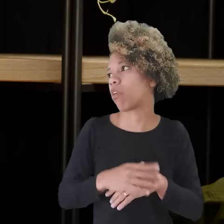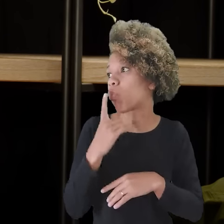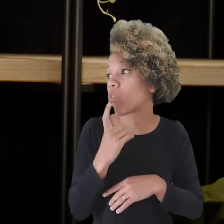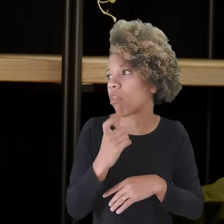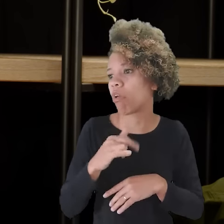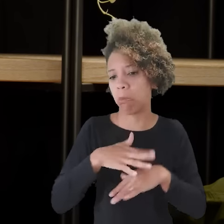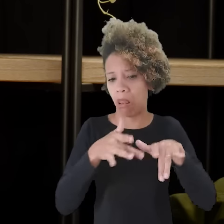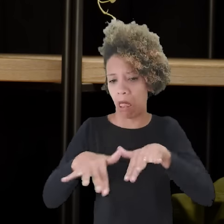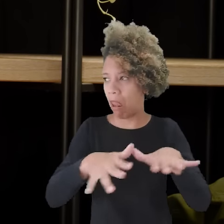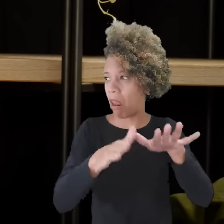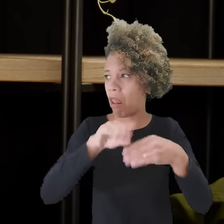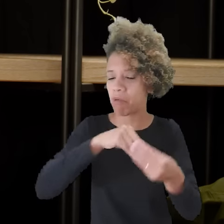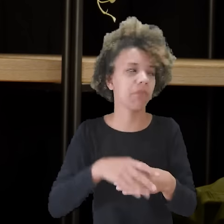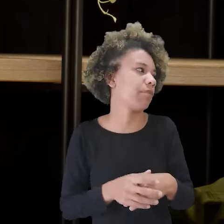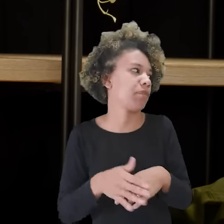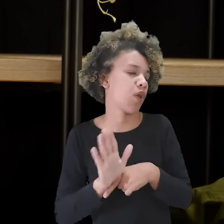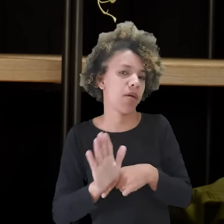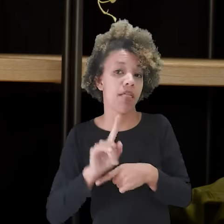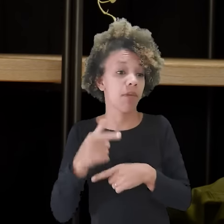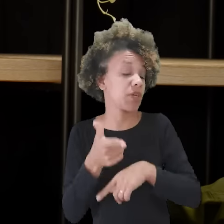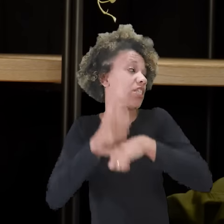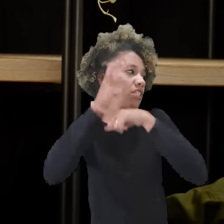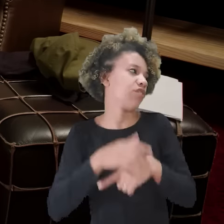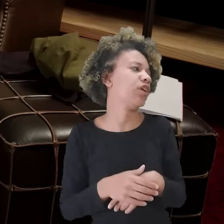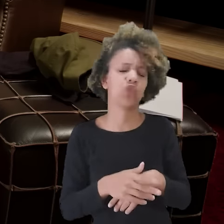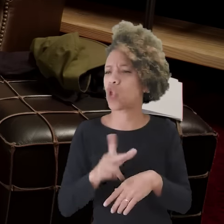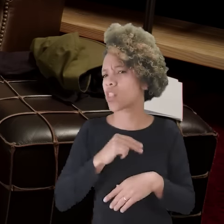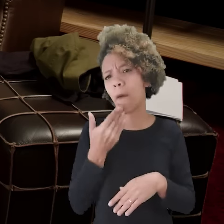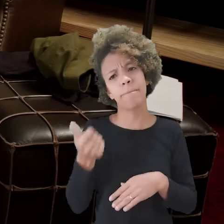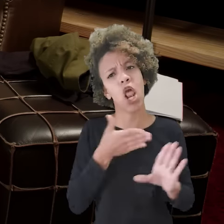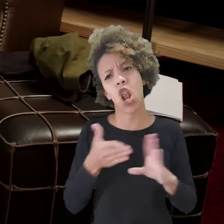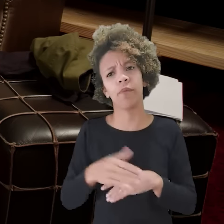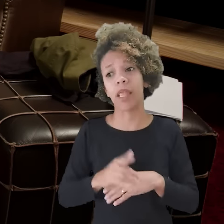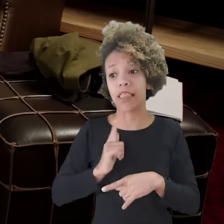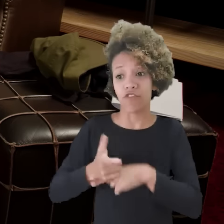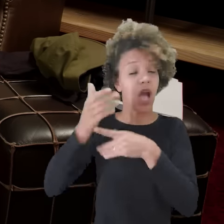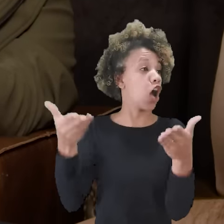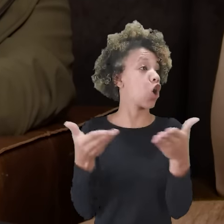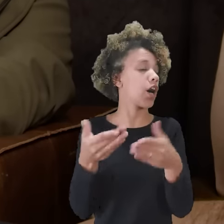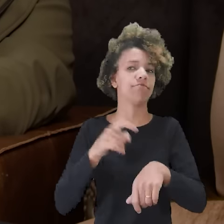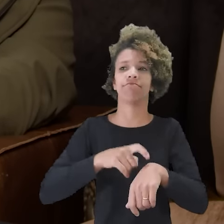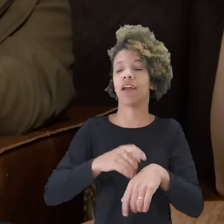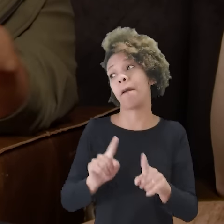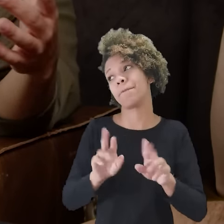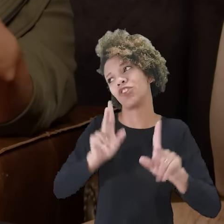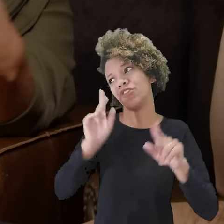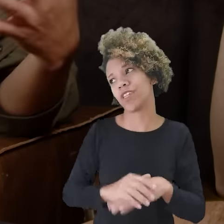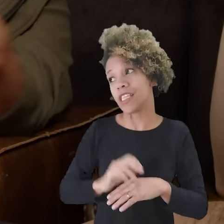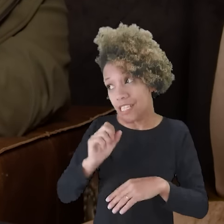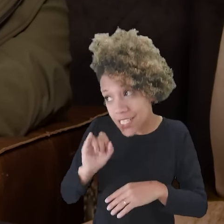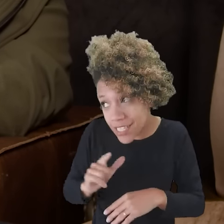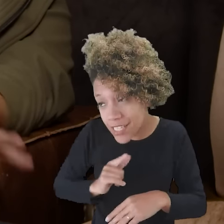Eu discordo de você o melhor momento para ir no cinema depois de ter um assassinato É verdade teve um assassinato no cinema eu vou agora mas um tubarão é diferente se tá